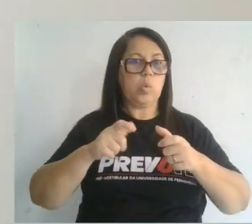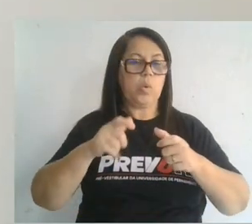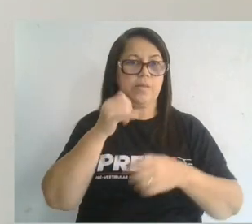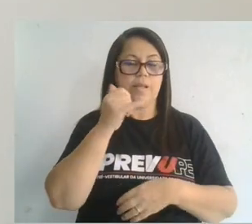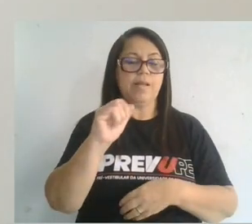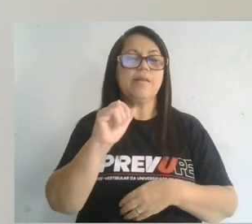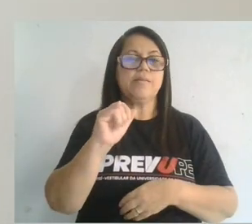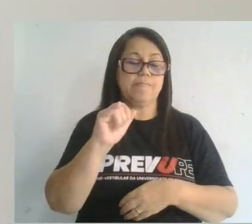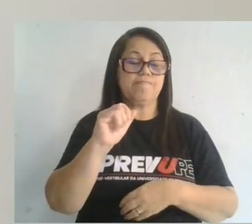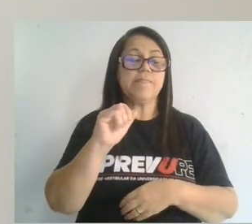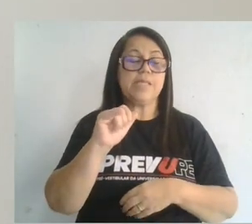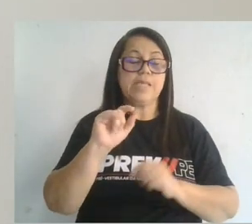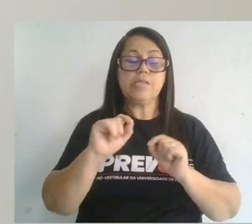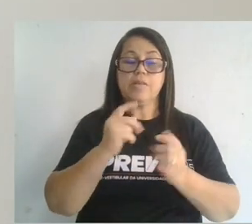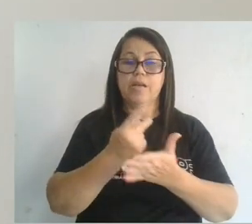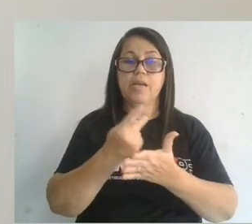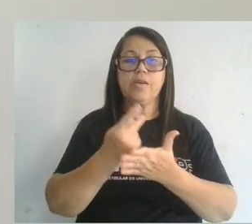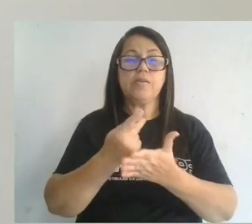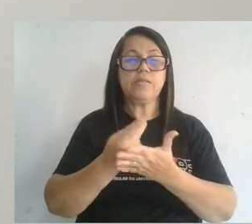Corrente esta que vai ser